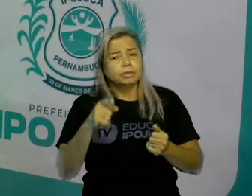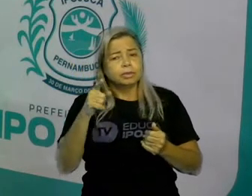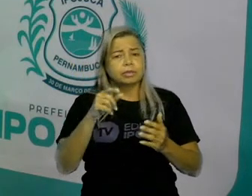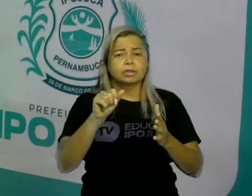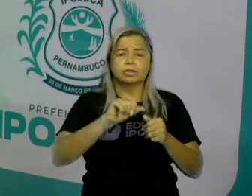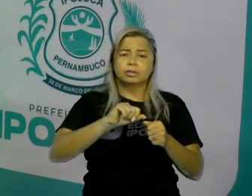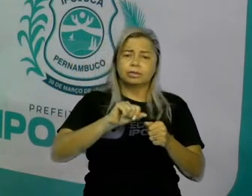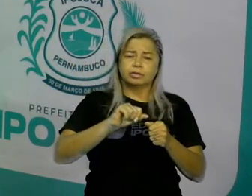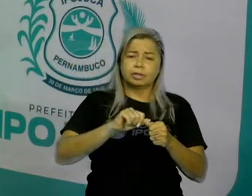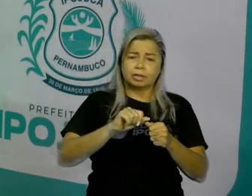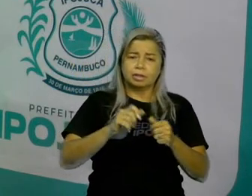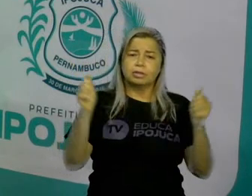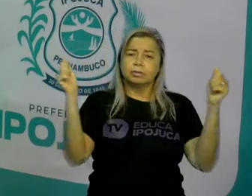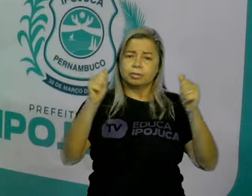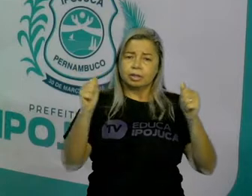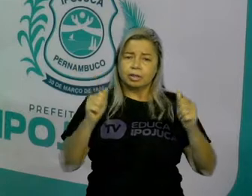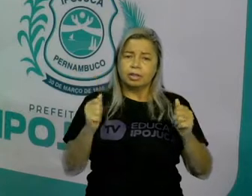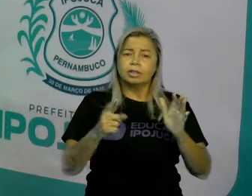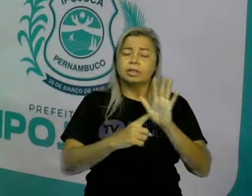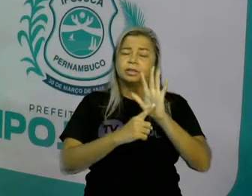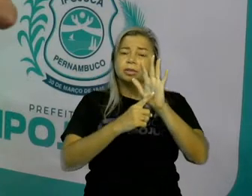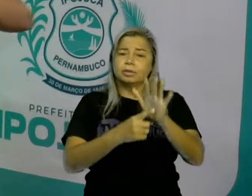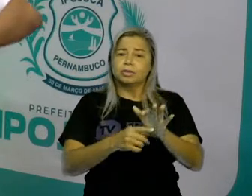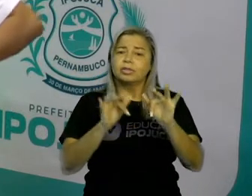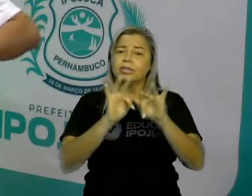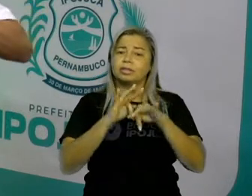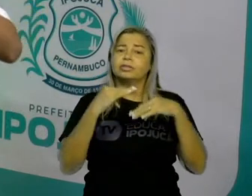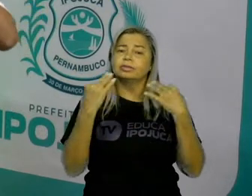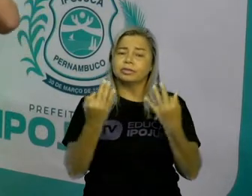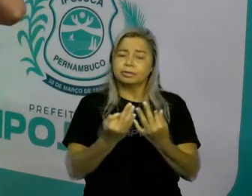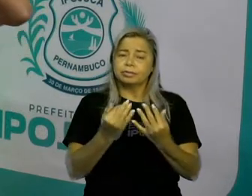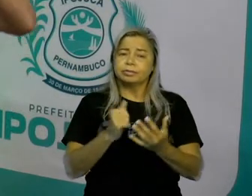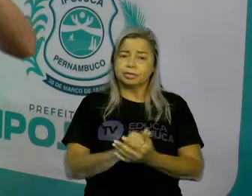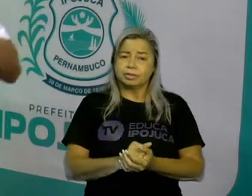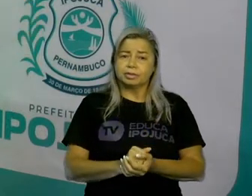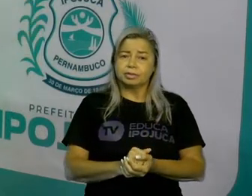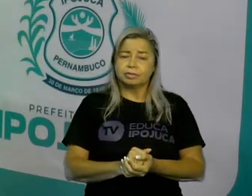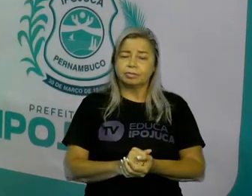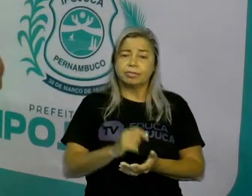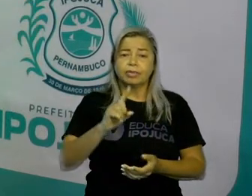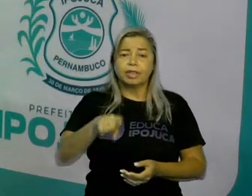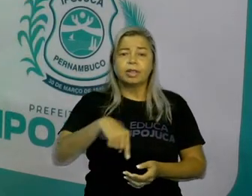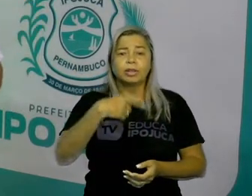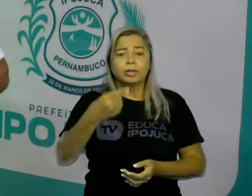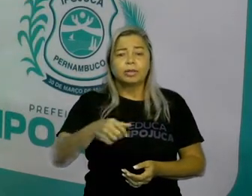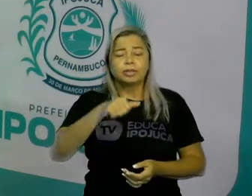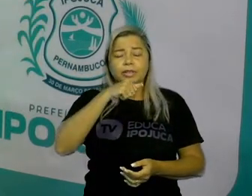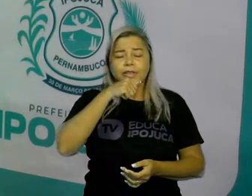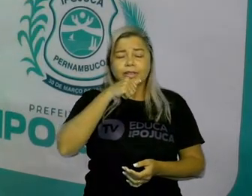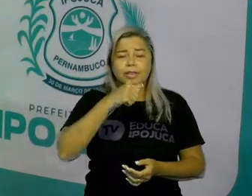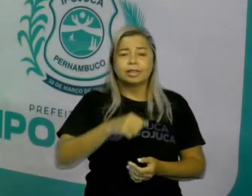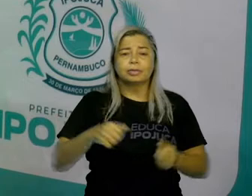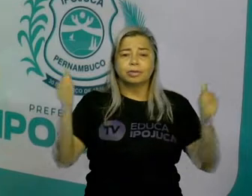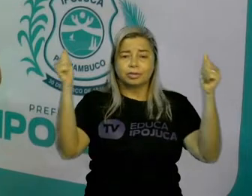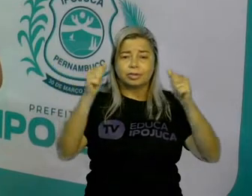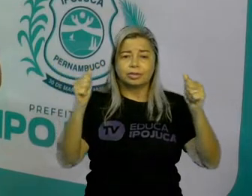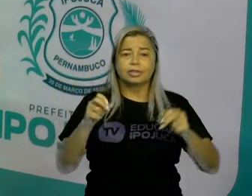sua casa. Espero que vocês tenham feito. Vamos mais ver mais alguns exemplos de artes visuais.